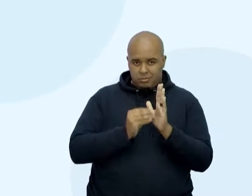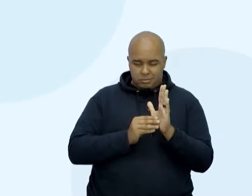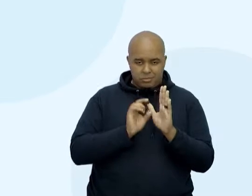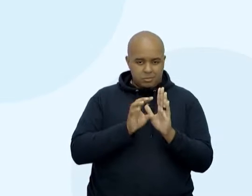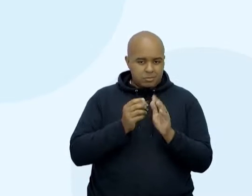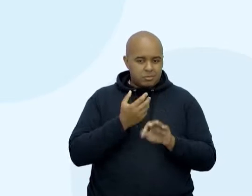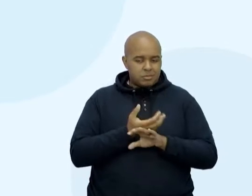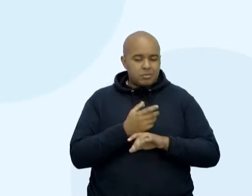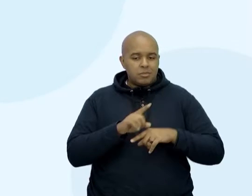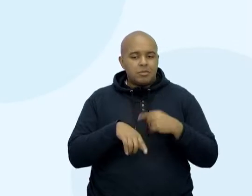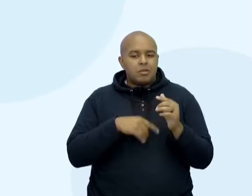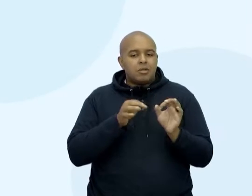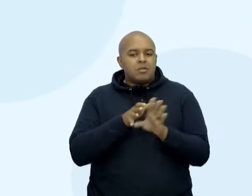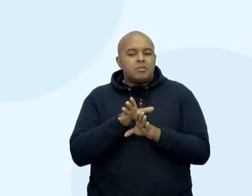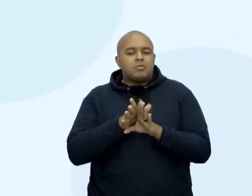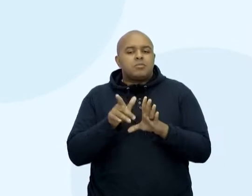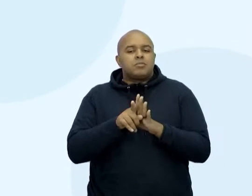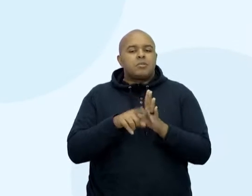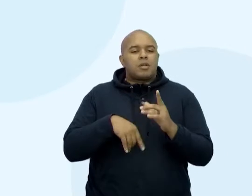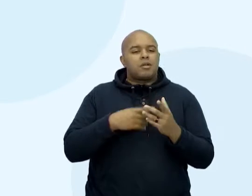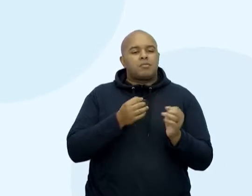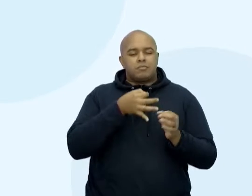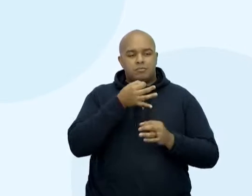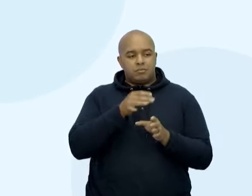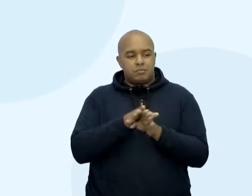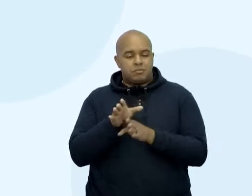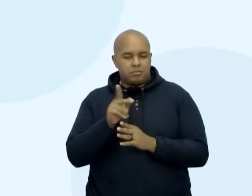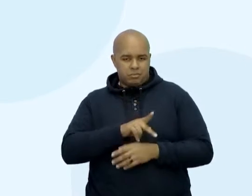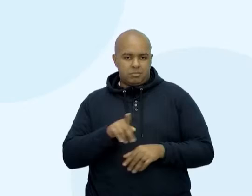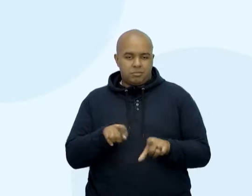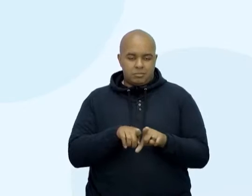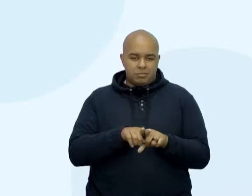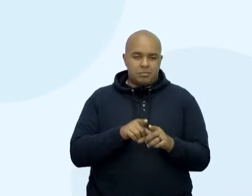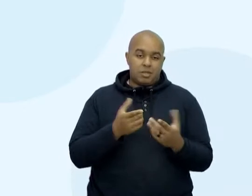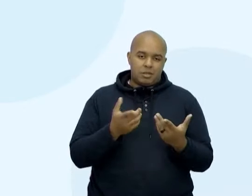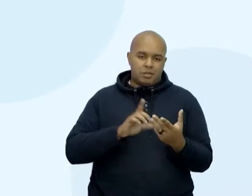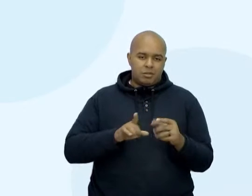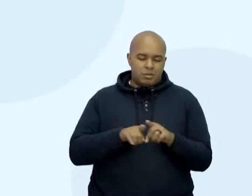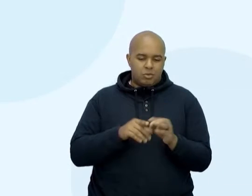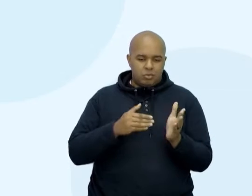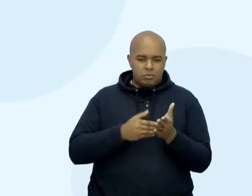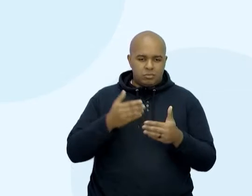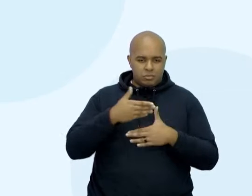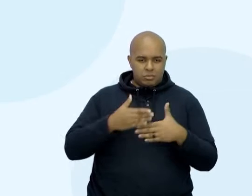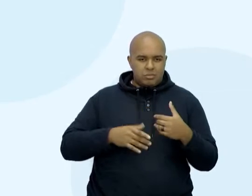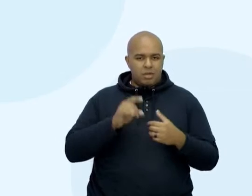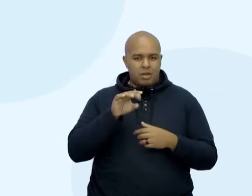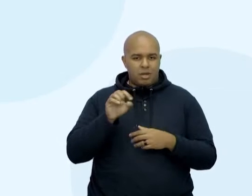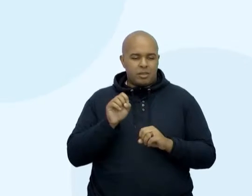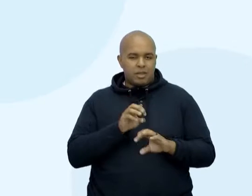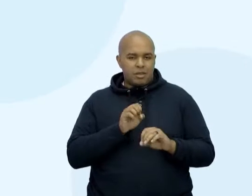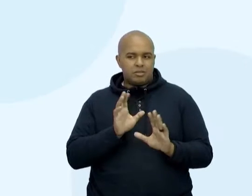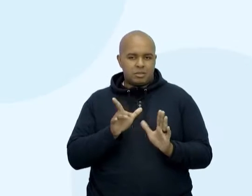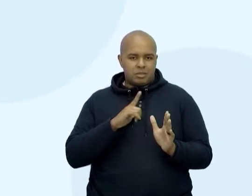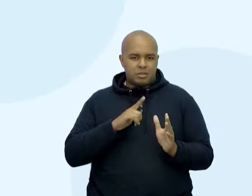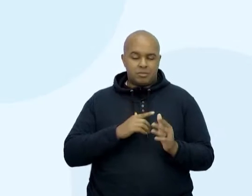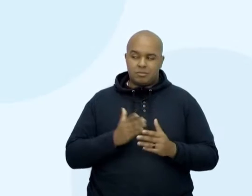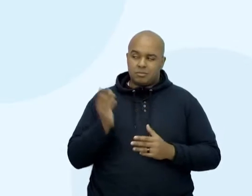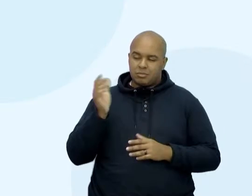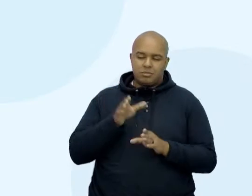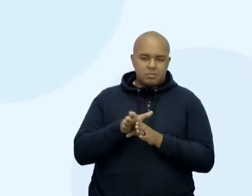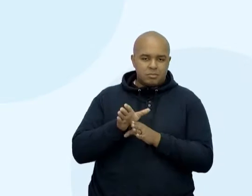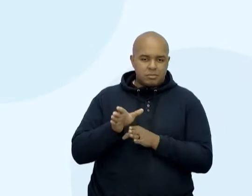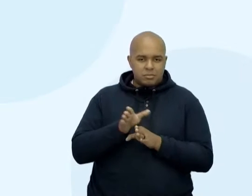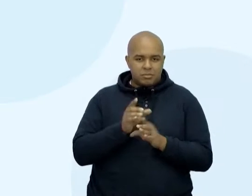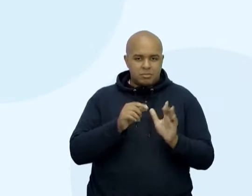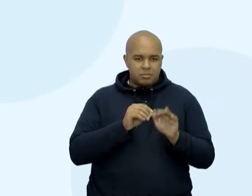componentes, as orientações e as recomendações dos professores também, inclusive o último slide de cada aula já vem com essas